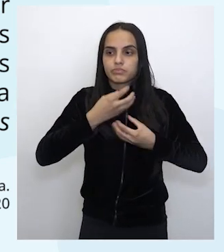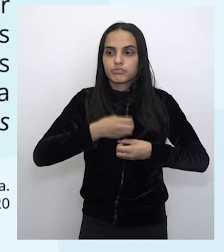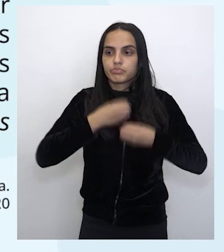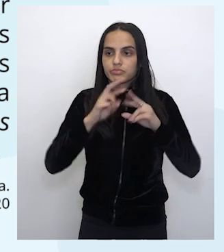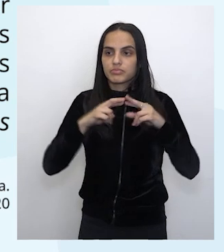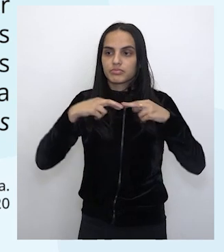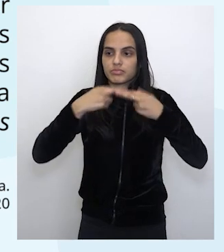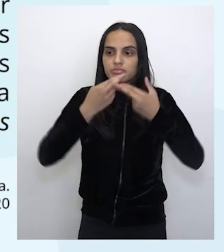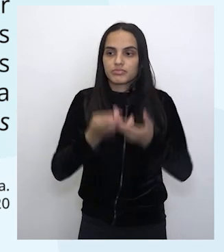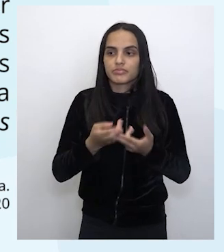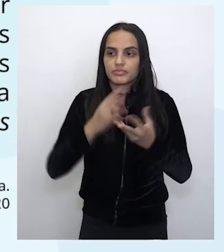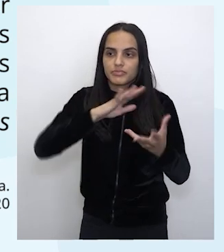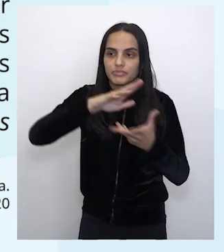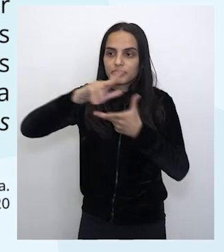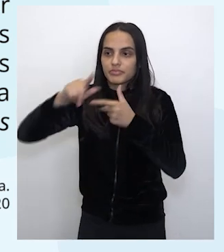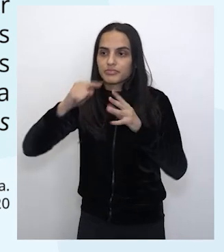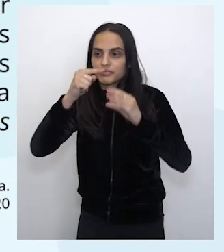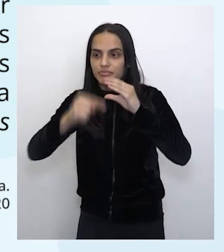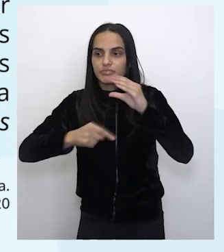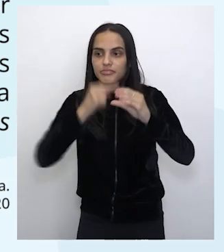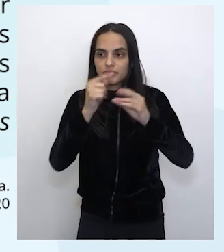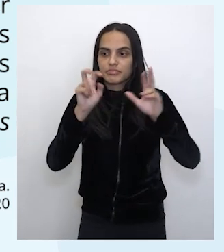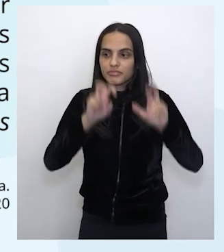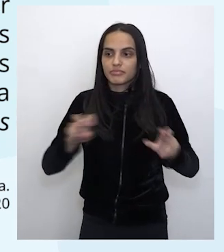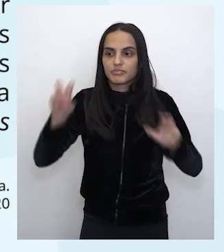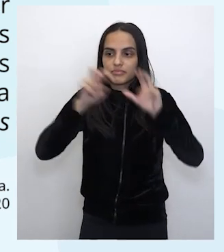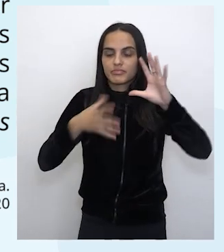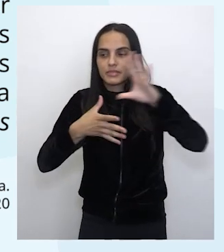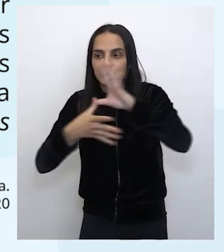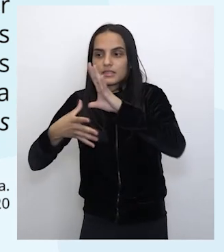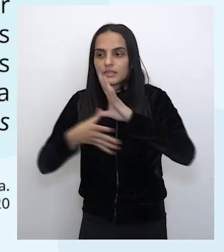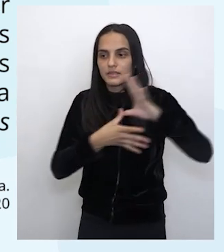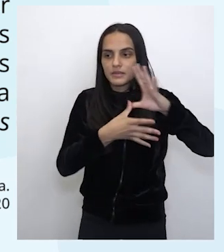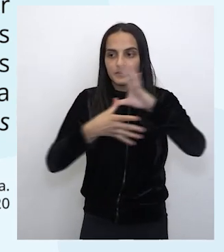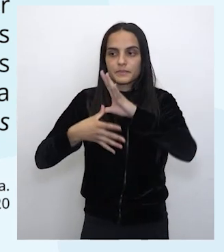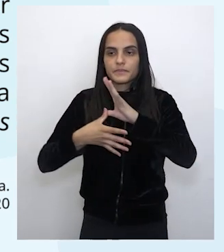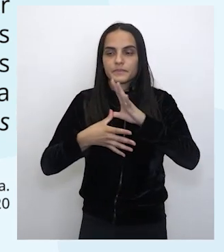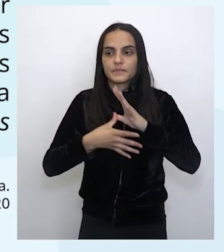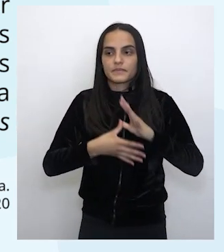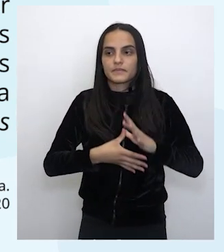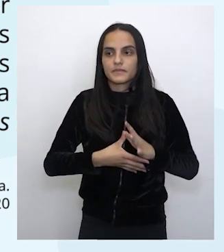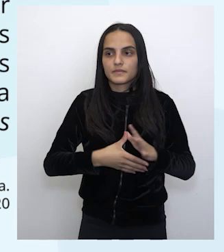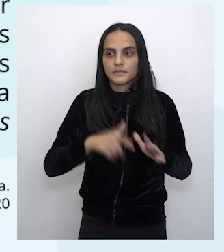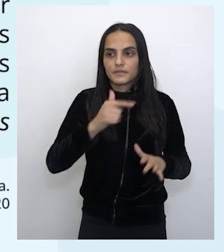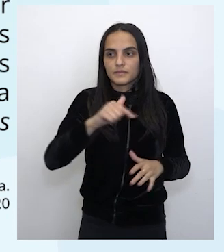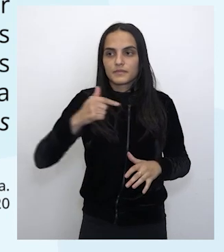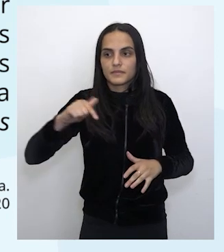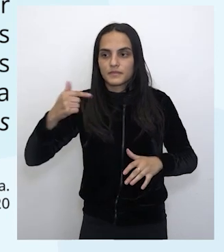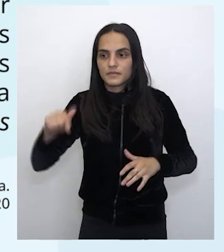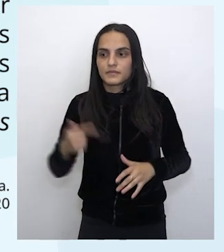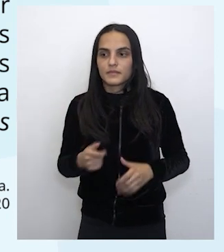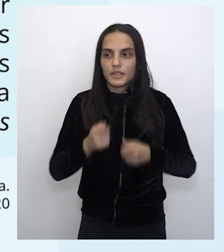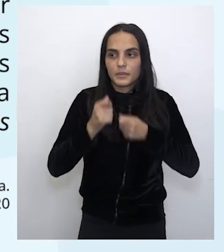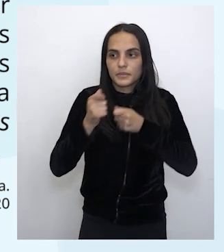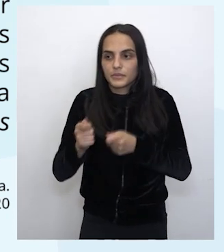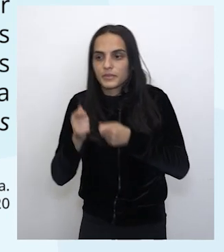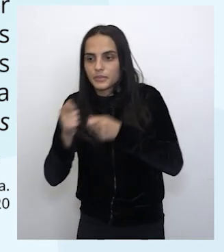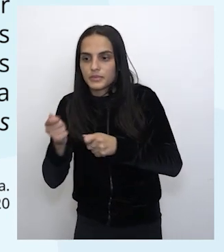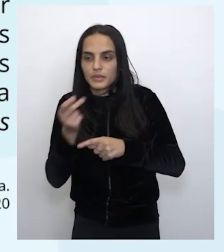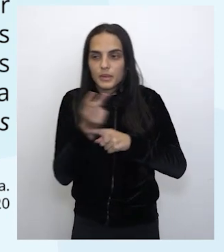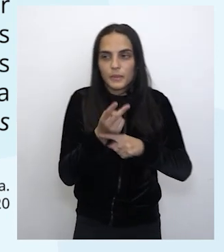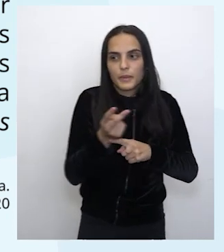de Computadores, era um território descentralizado e não denominado dominado por buscadores de